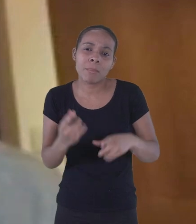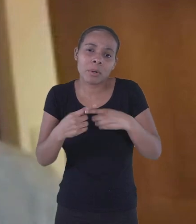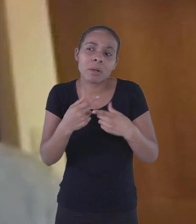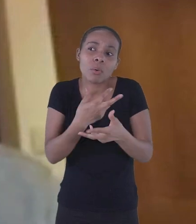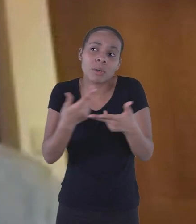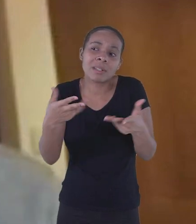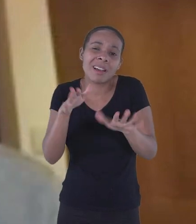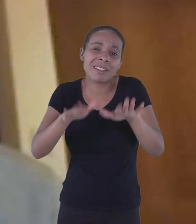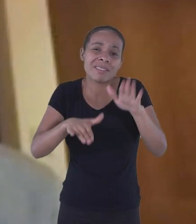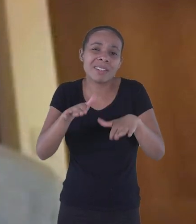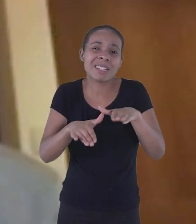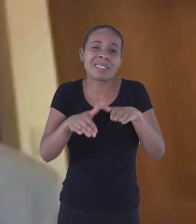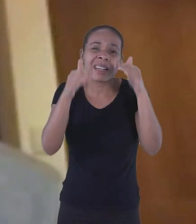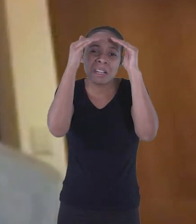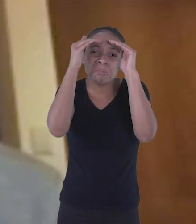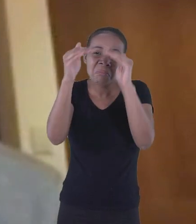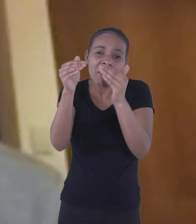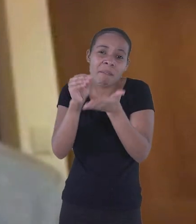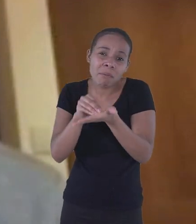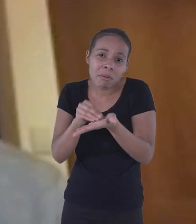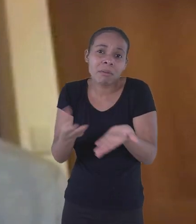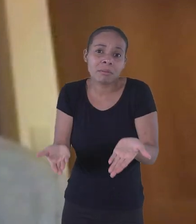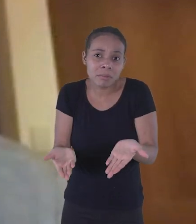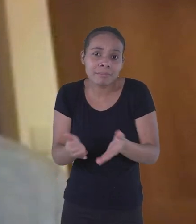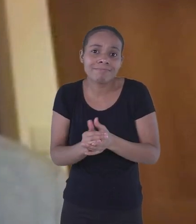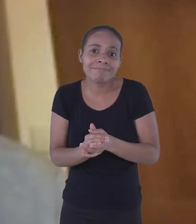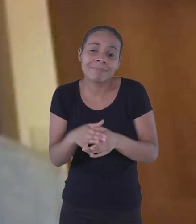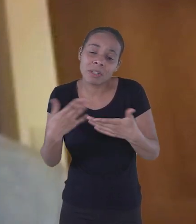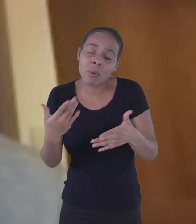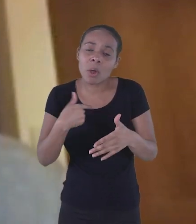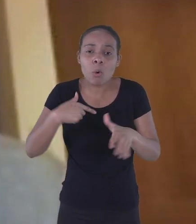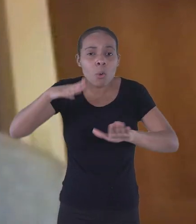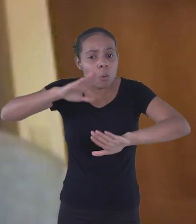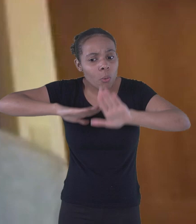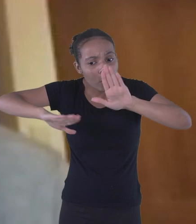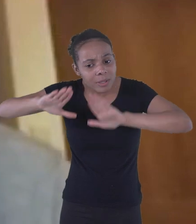fiz ao escrever o livro.